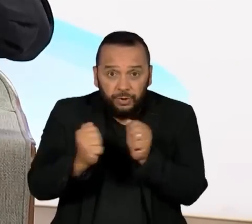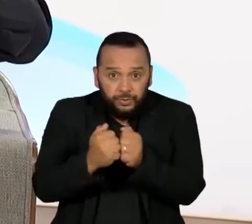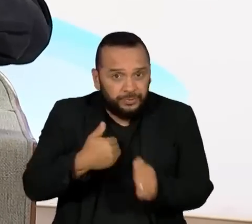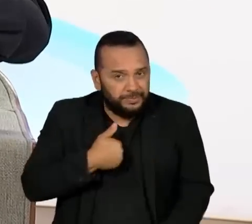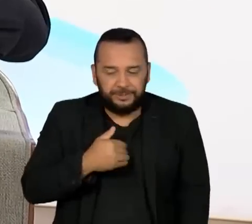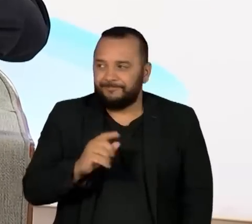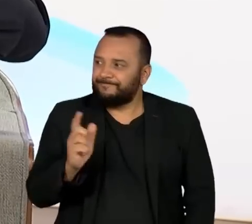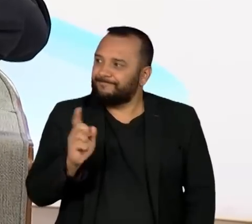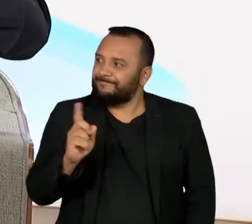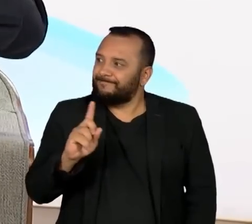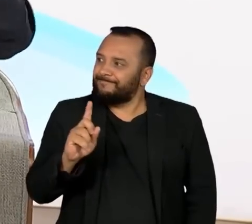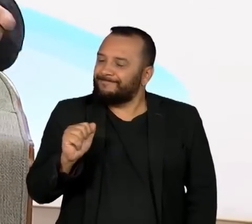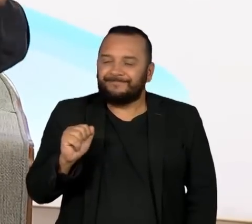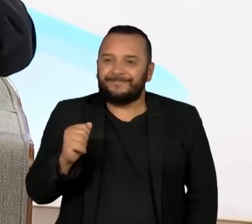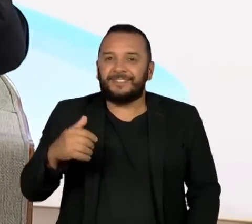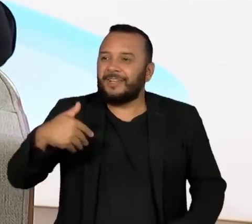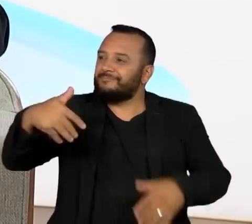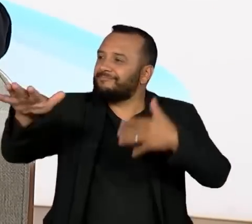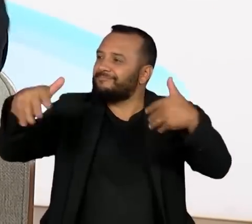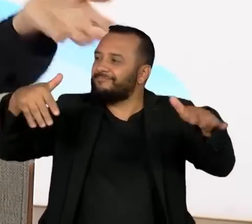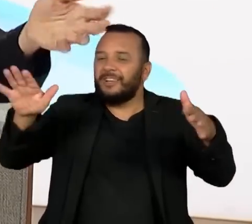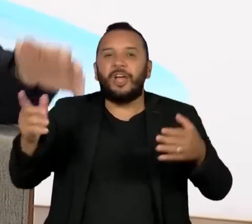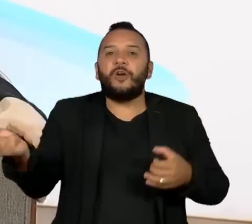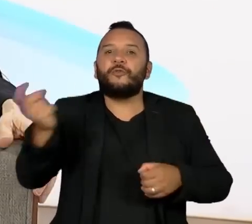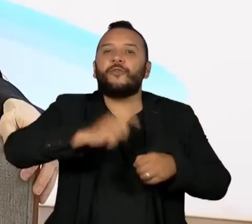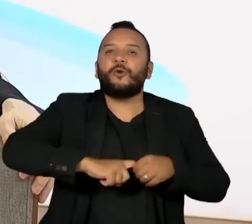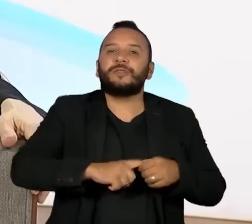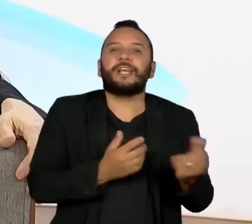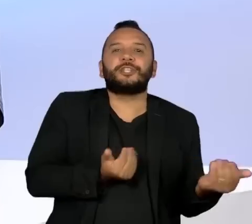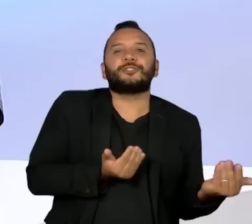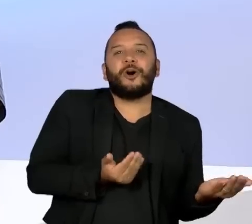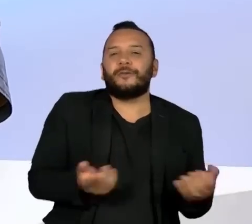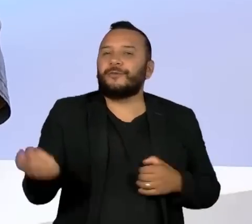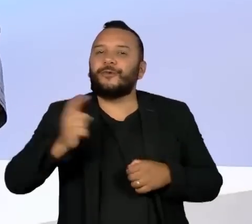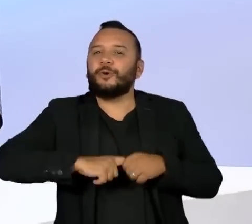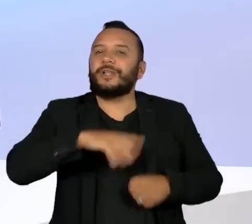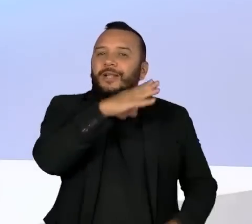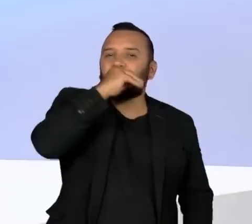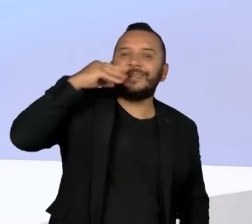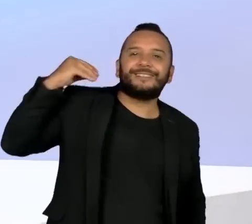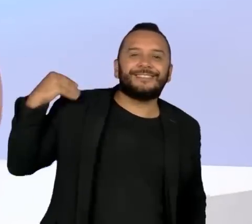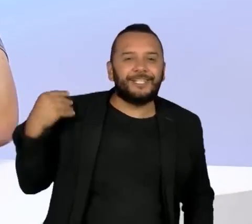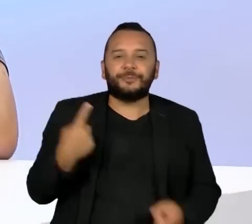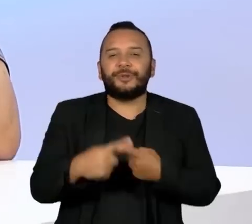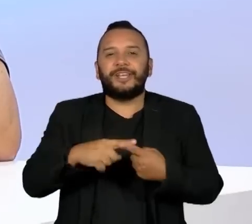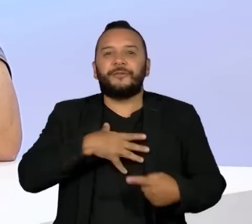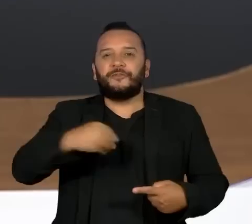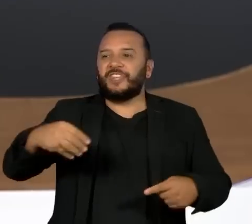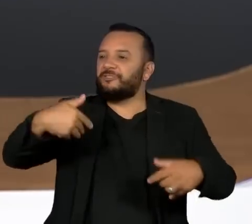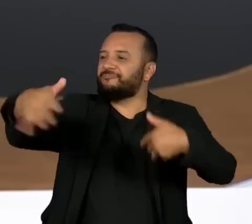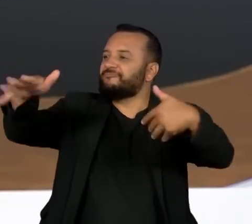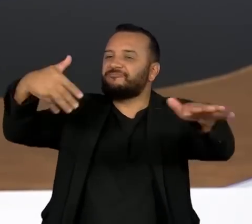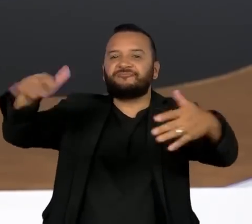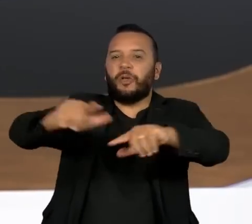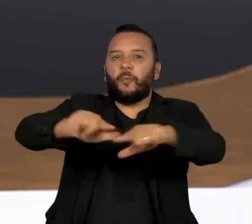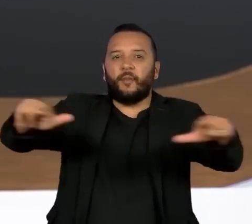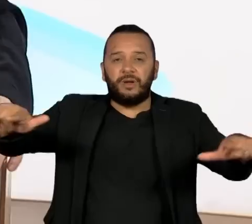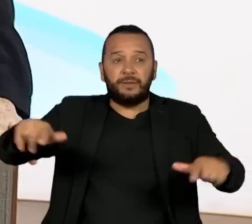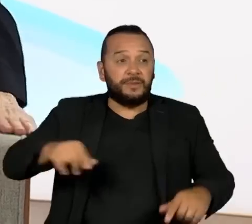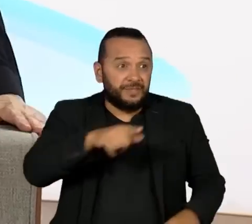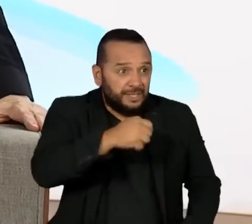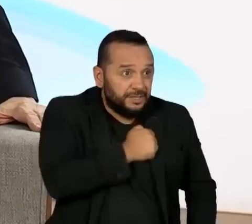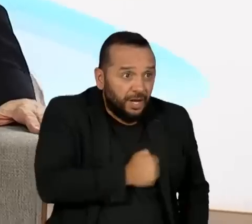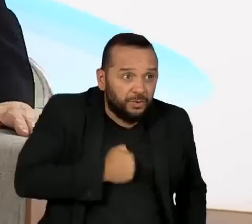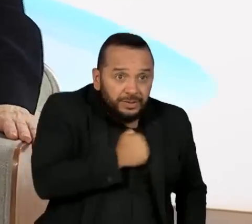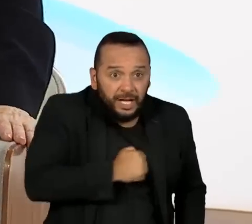à juventude... Eu estou vivendo uma segunda adolescência, Tássia, então eu não ando pensando na morte. Sem ninho vazio, sem essa síndrome?